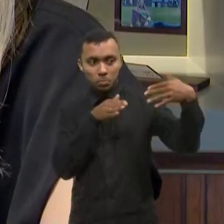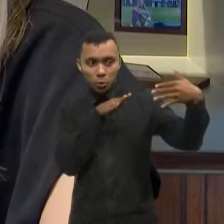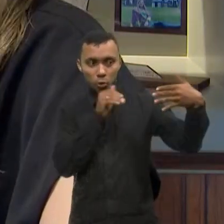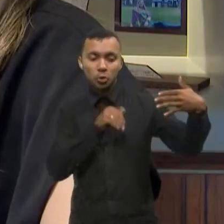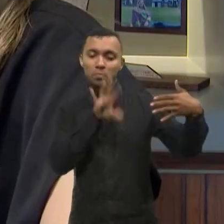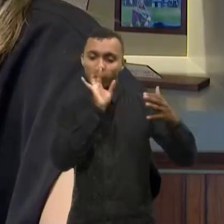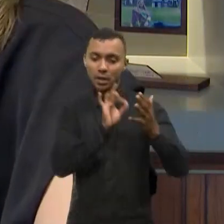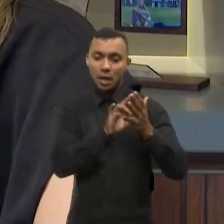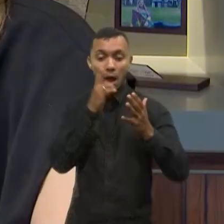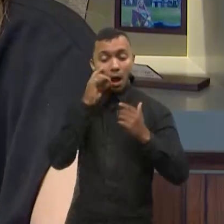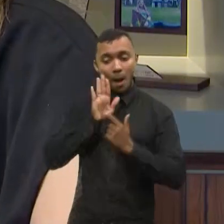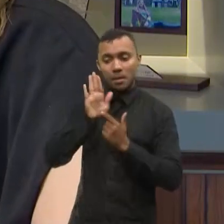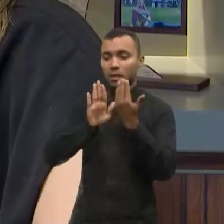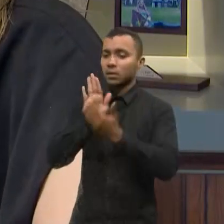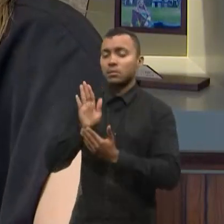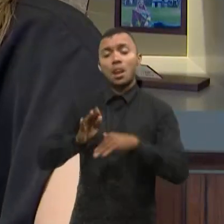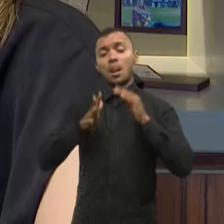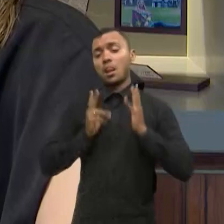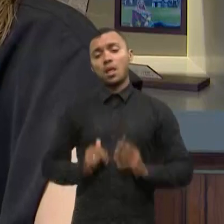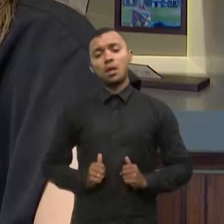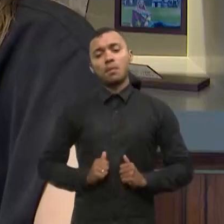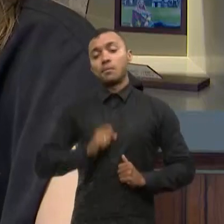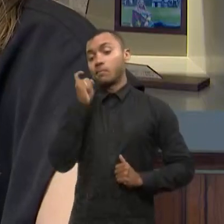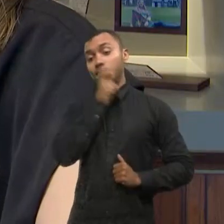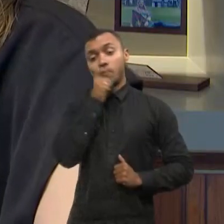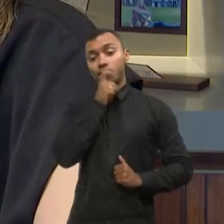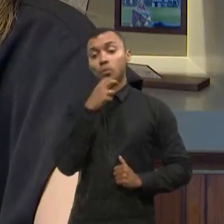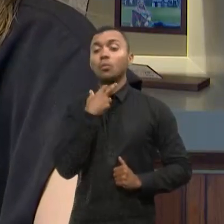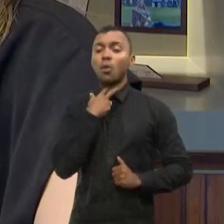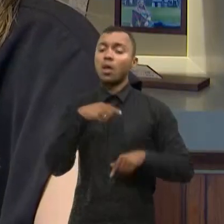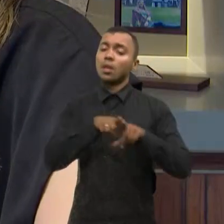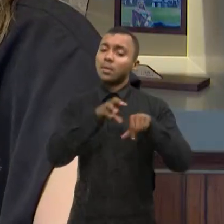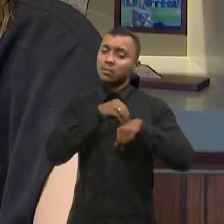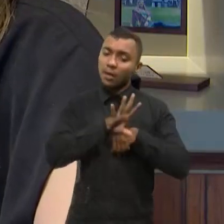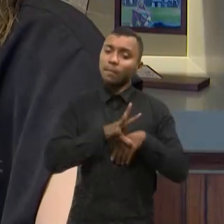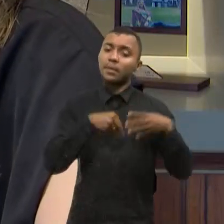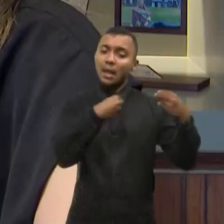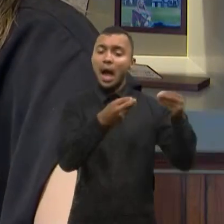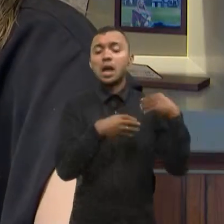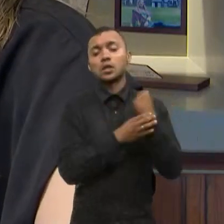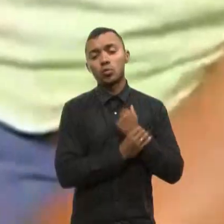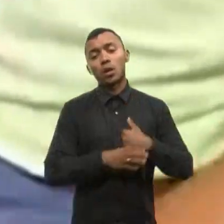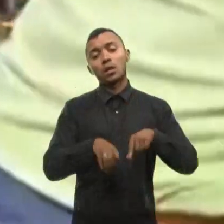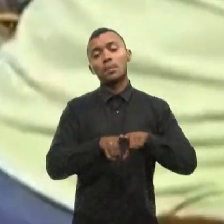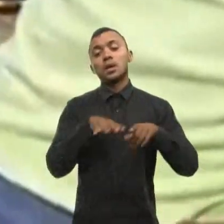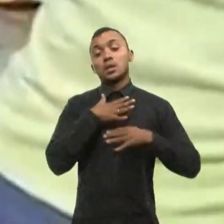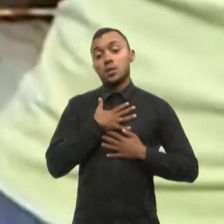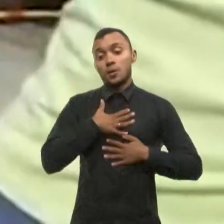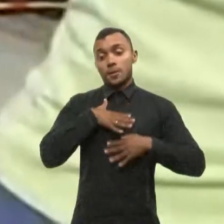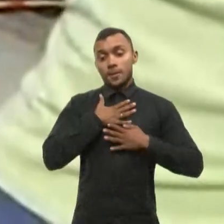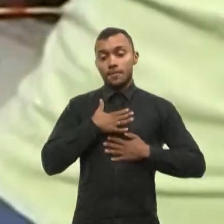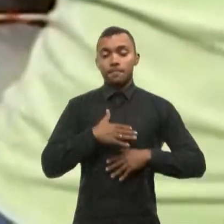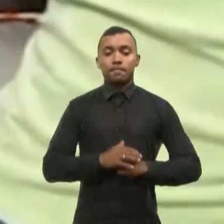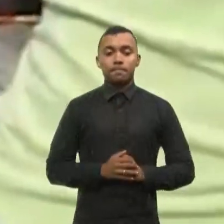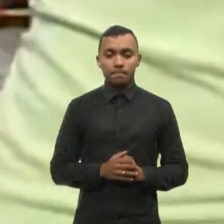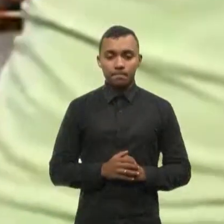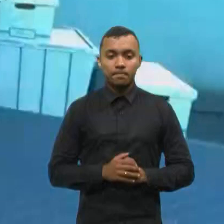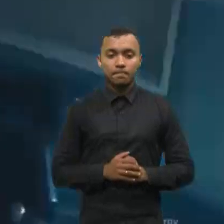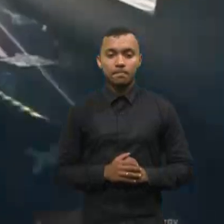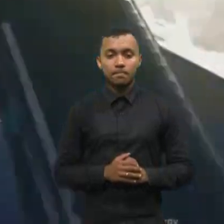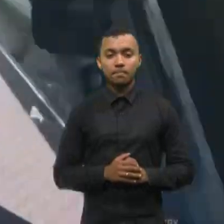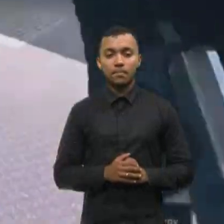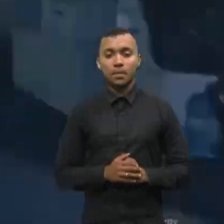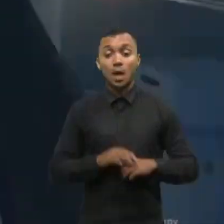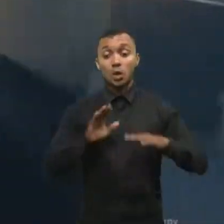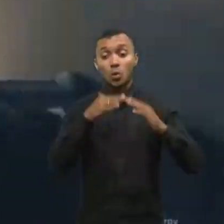de realidade, sem mentira, sem enganação, mas ao mesmo tempo passando segurança e tranquilidade. Os recentes ataques às escolas